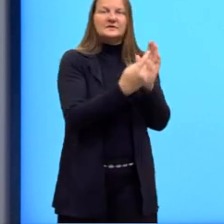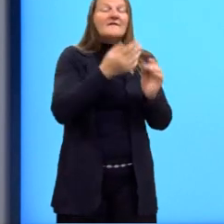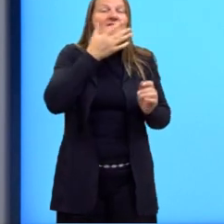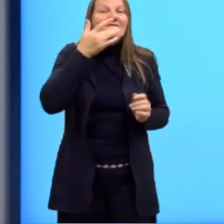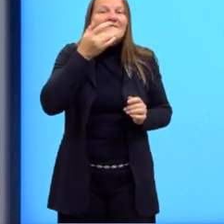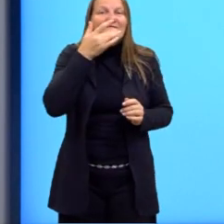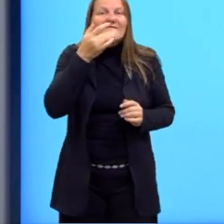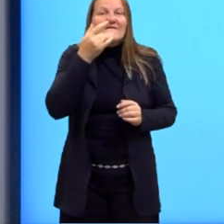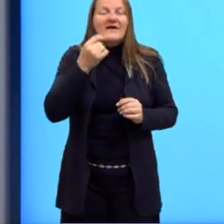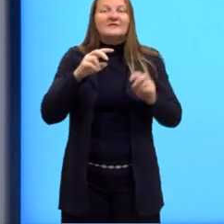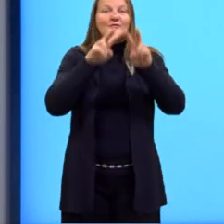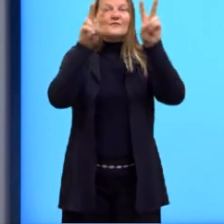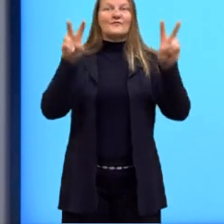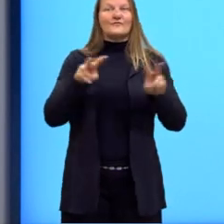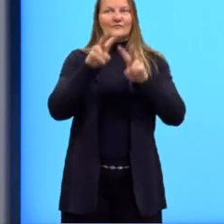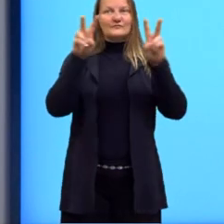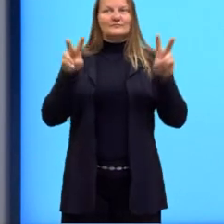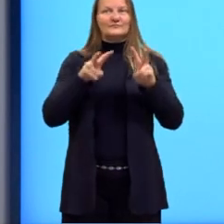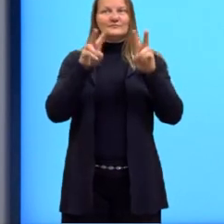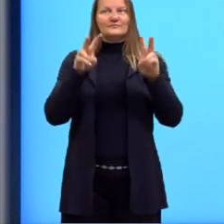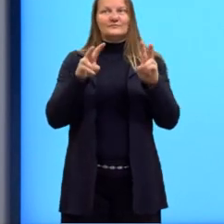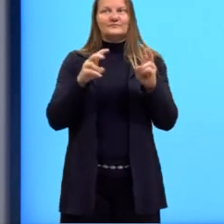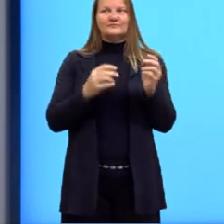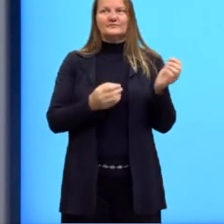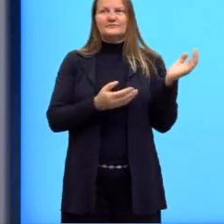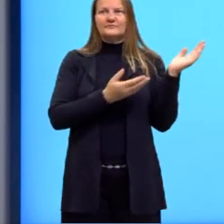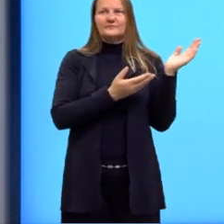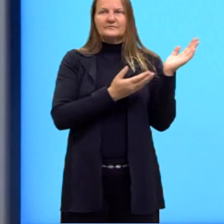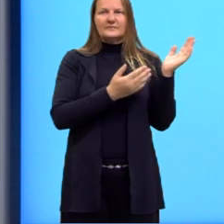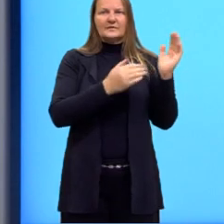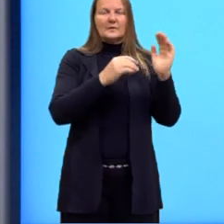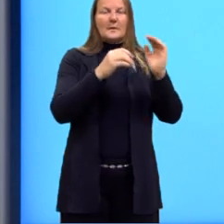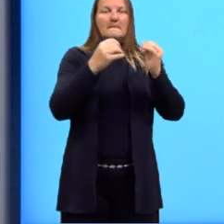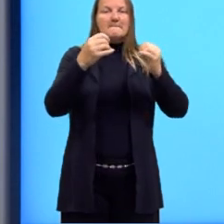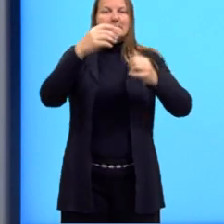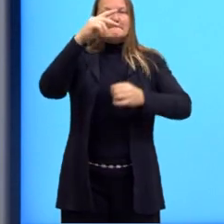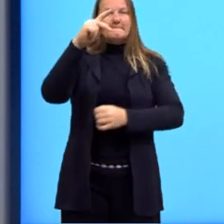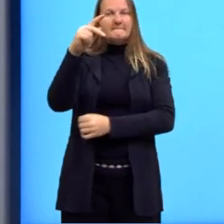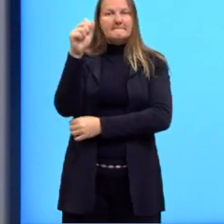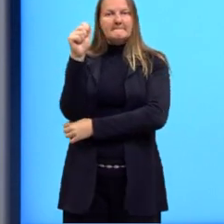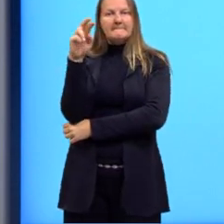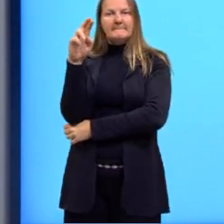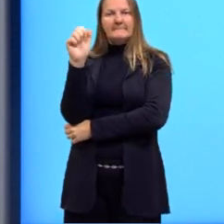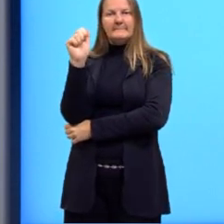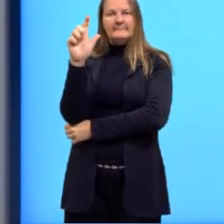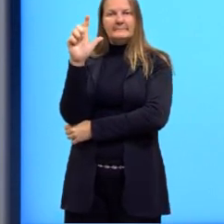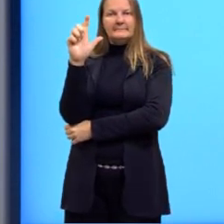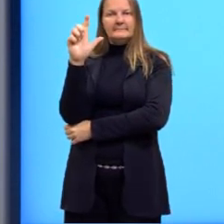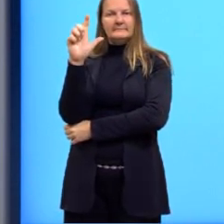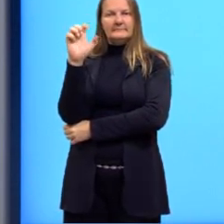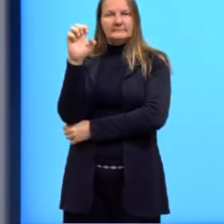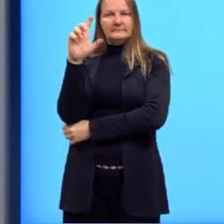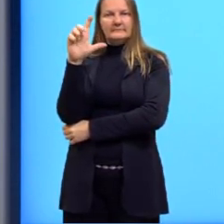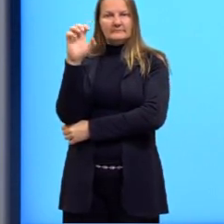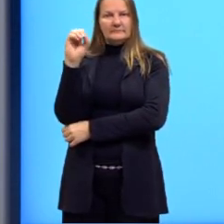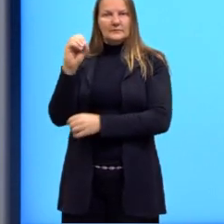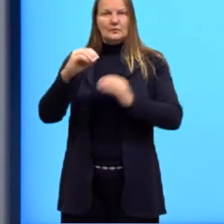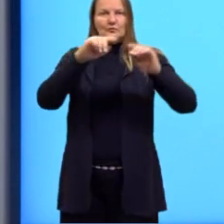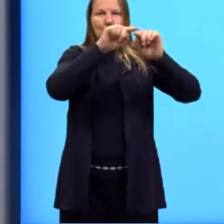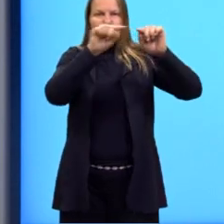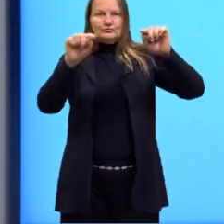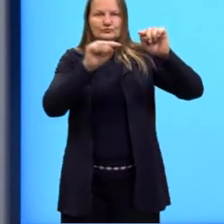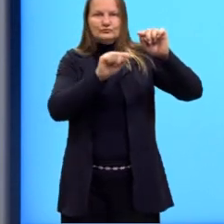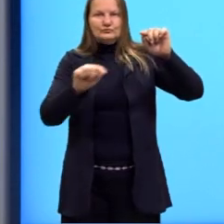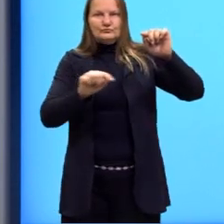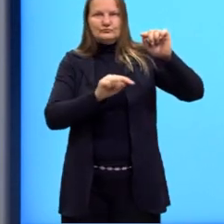fácil digamos para visualização da gente desenhar um circuito em paralelo é este primeiro aqui tá então a gente substituir novamente